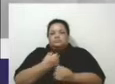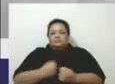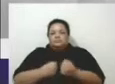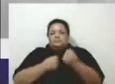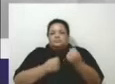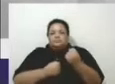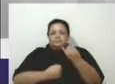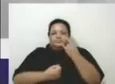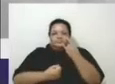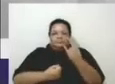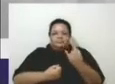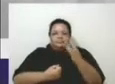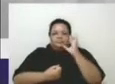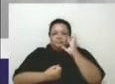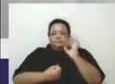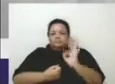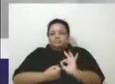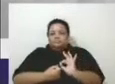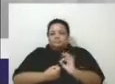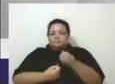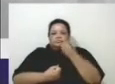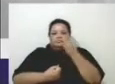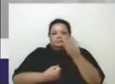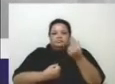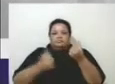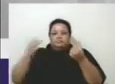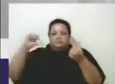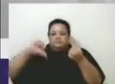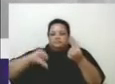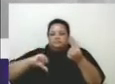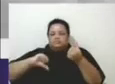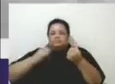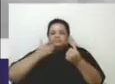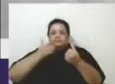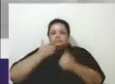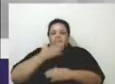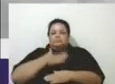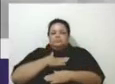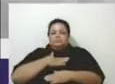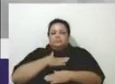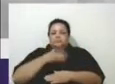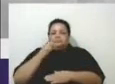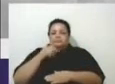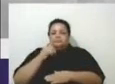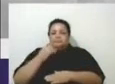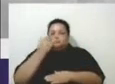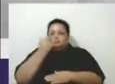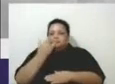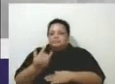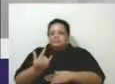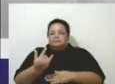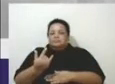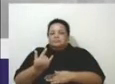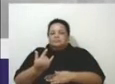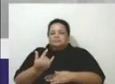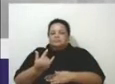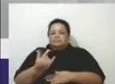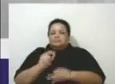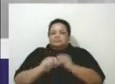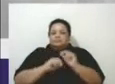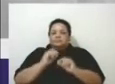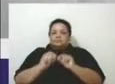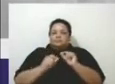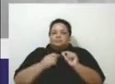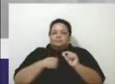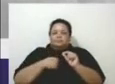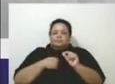assim como Como dizia minha avó né Falem bem ou mal mas falem de mim é o poder da Atração então assim o o que eu vou colher é o que